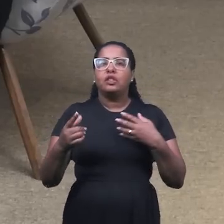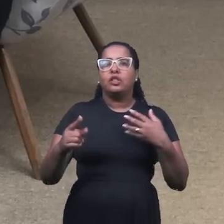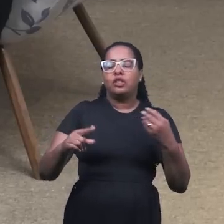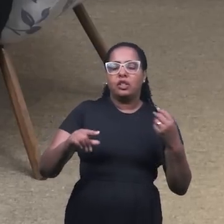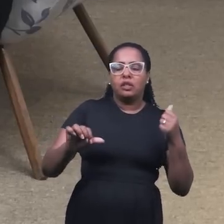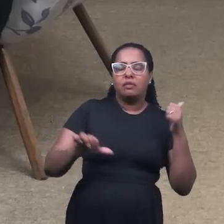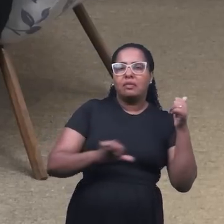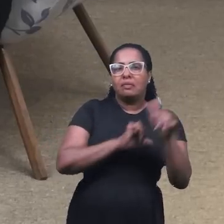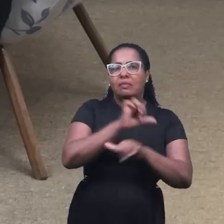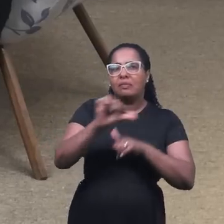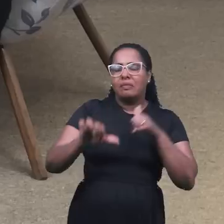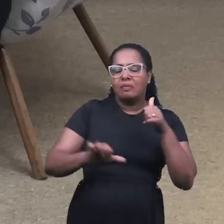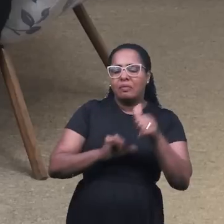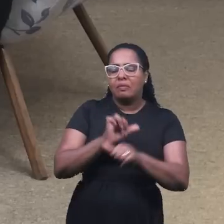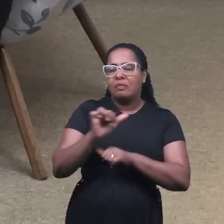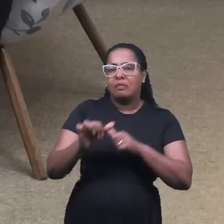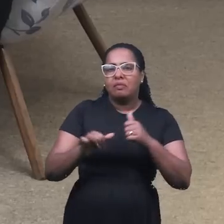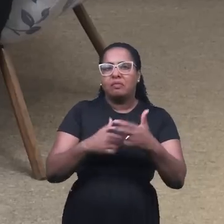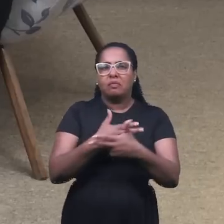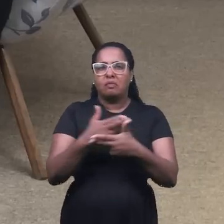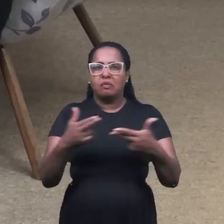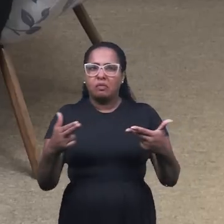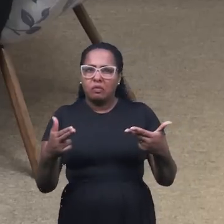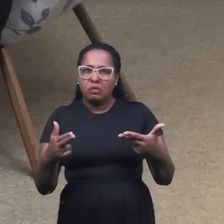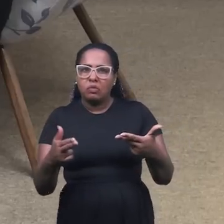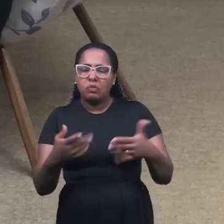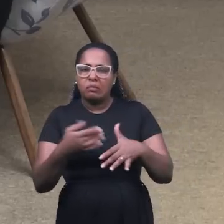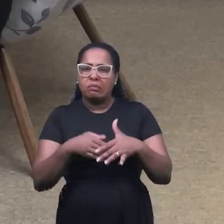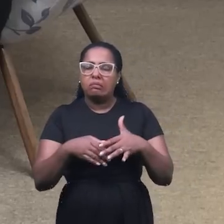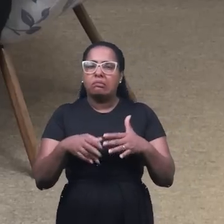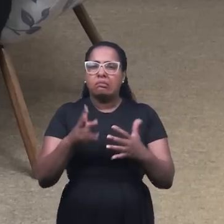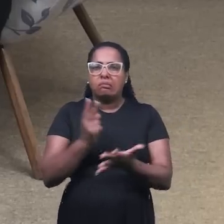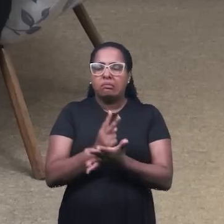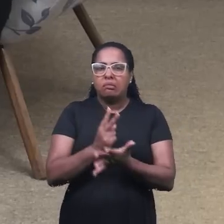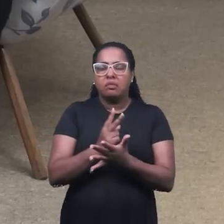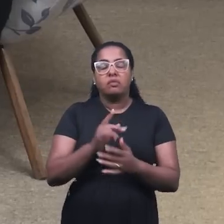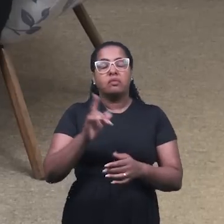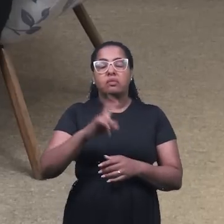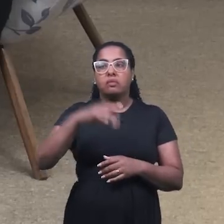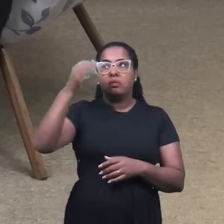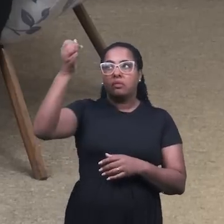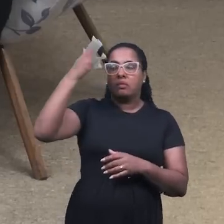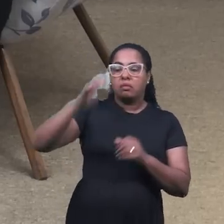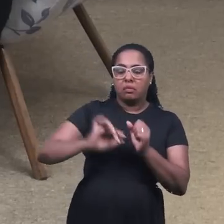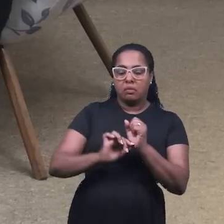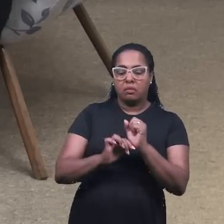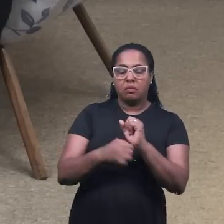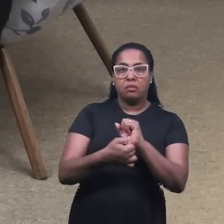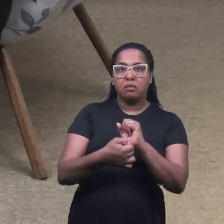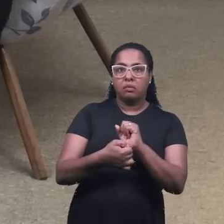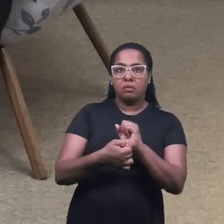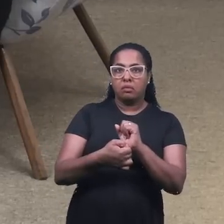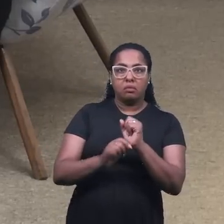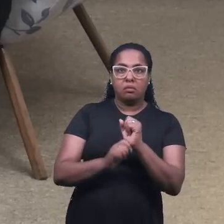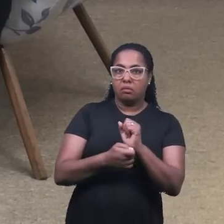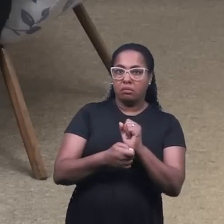jargão, que é o mistério, né? Ou seja, as revelações contidas na palavra do Senhor que o Espírito Santo revela para a igreja